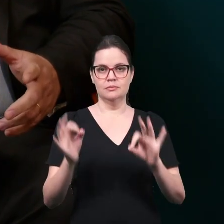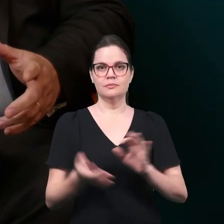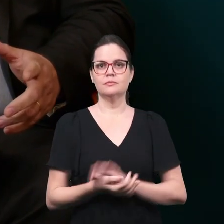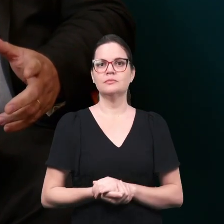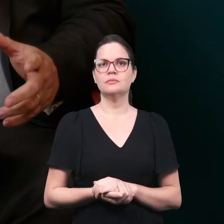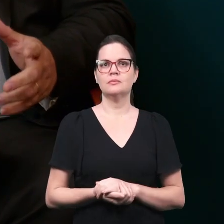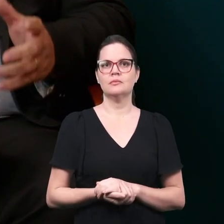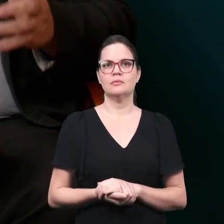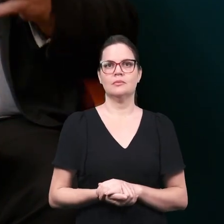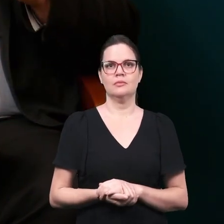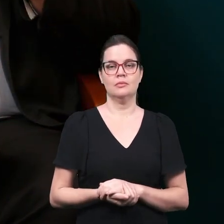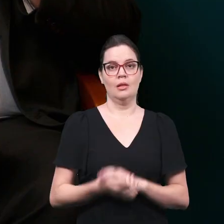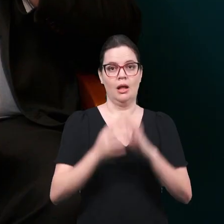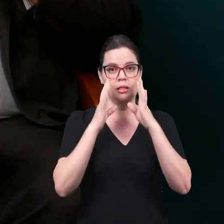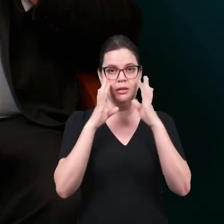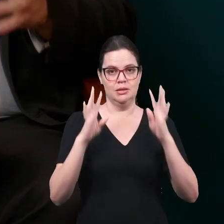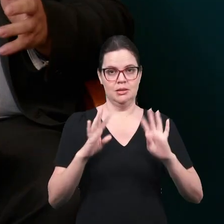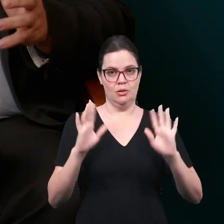casa,